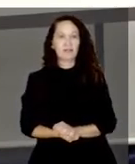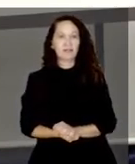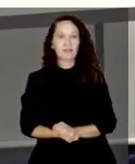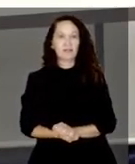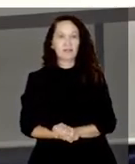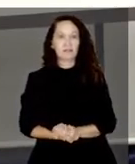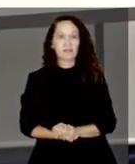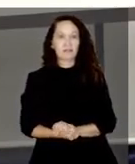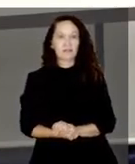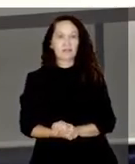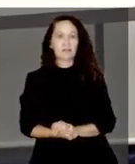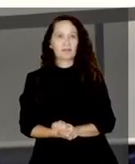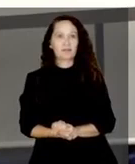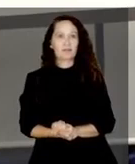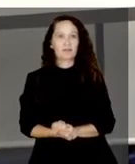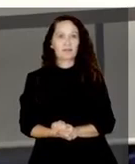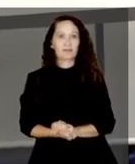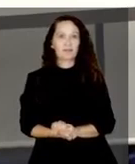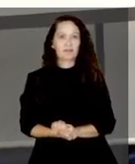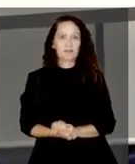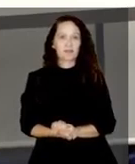Boa noite, gente.